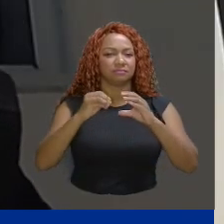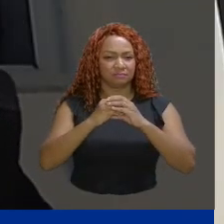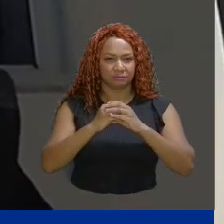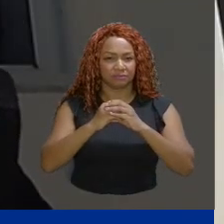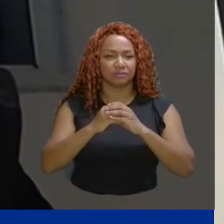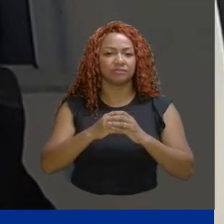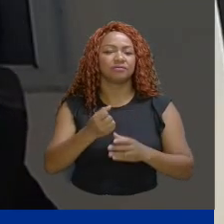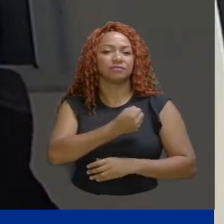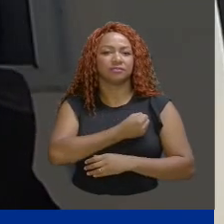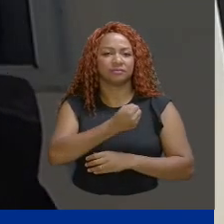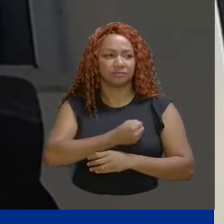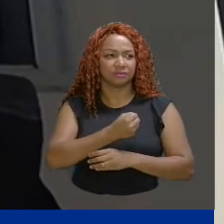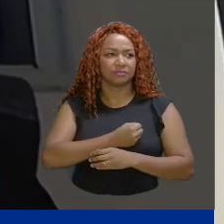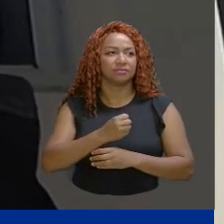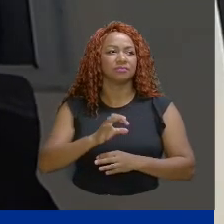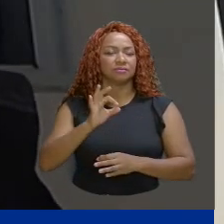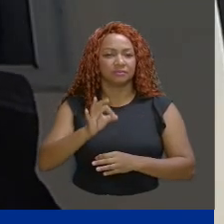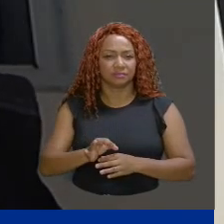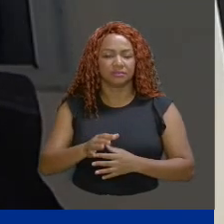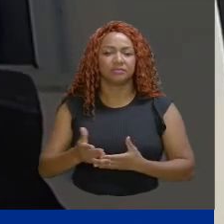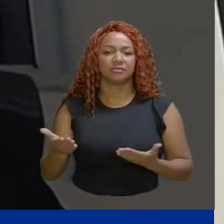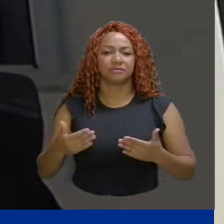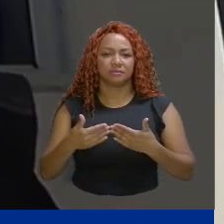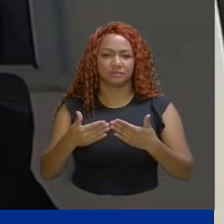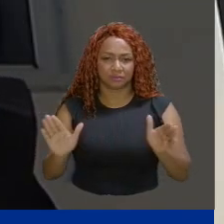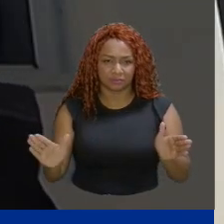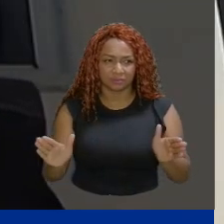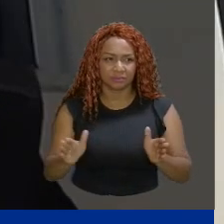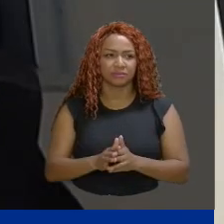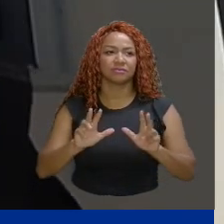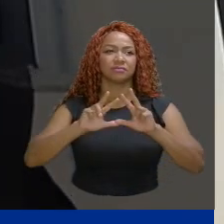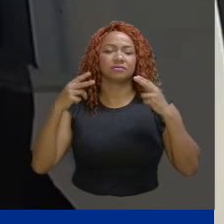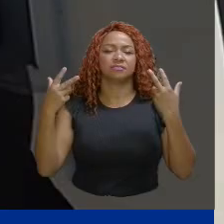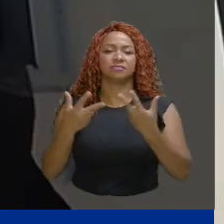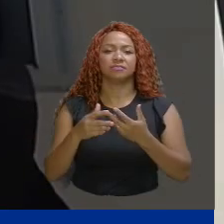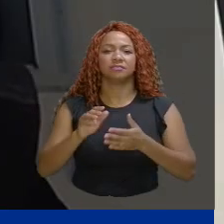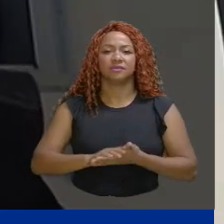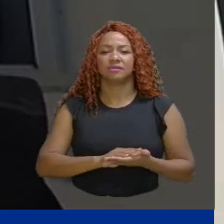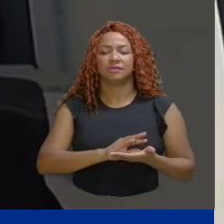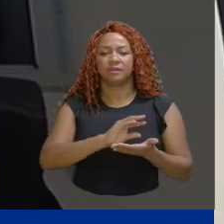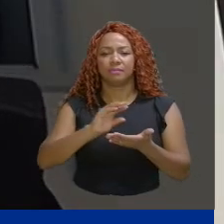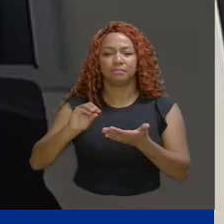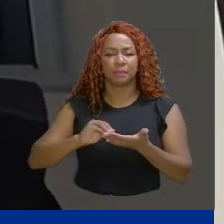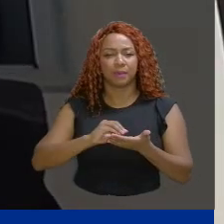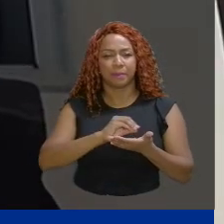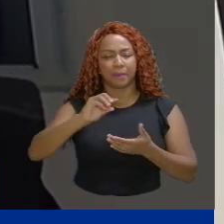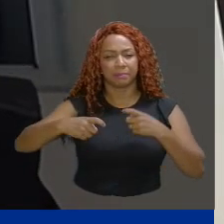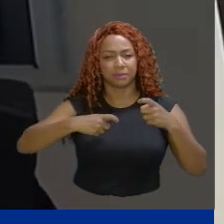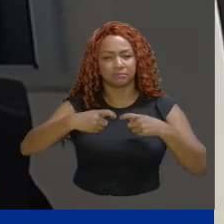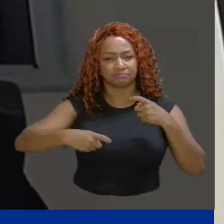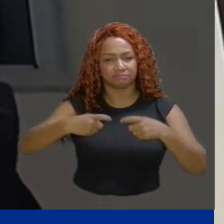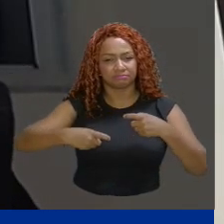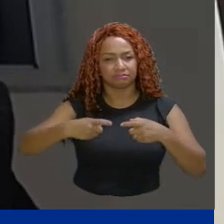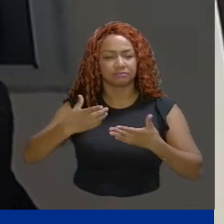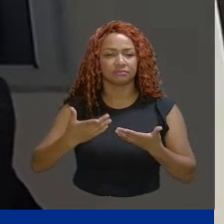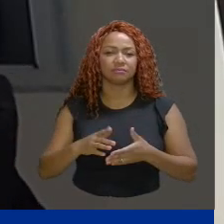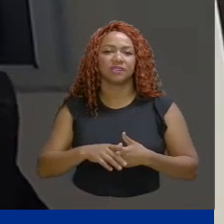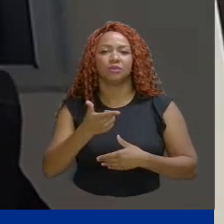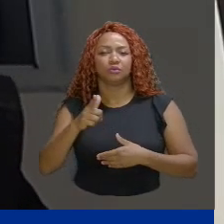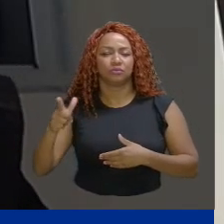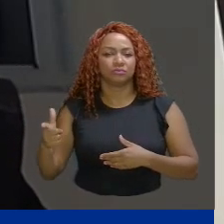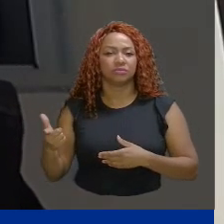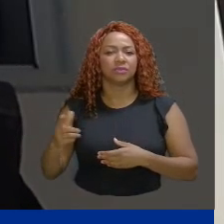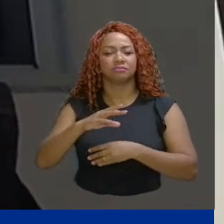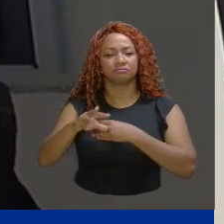grisalha, Pelo quórum, declaro curta. aberta a sessão de Traz taga hoje. preta. Na tela, no candeeiro Registro para superior, os o logo pares do a ata TREAP, da última direito sessão. inferior, janela de libras com intérprete. Necessidade de